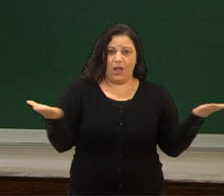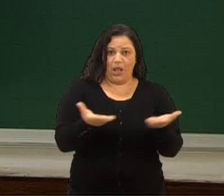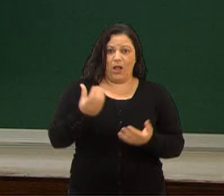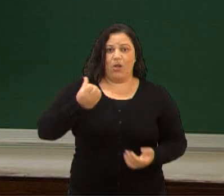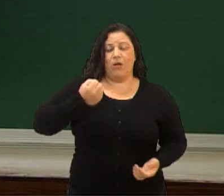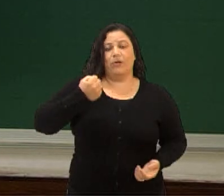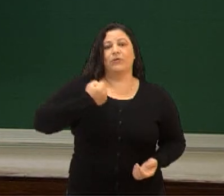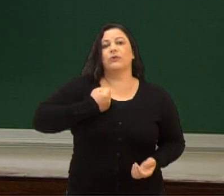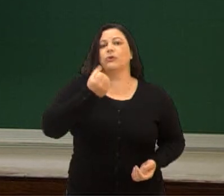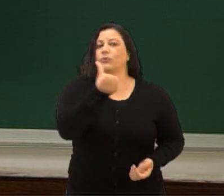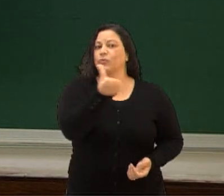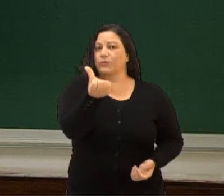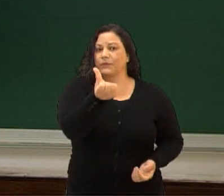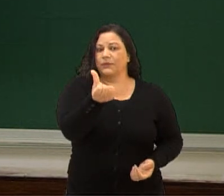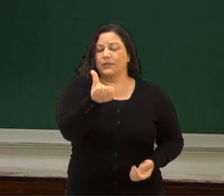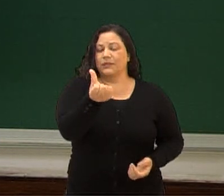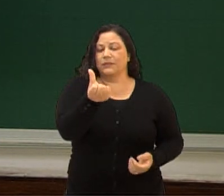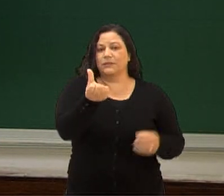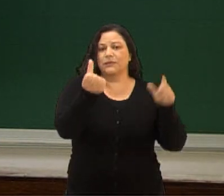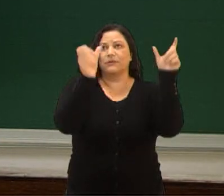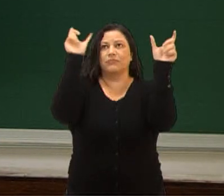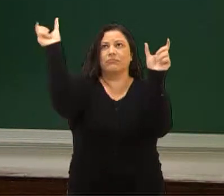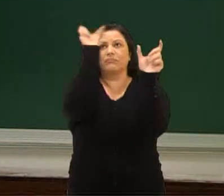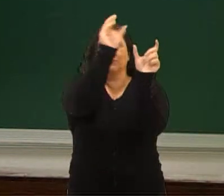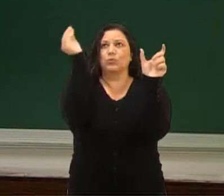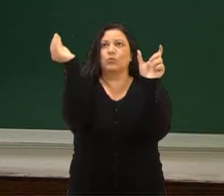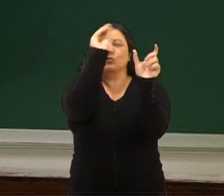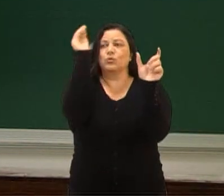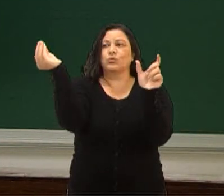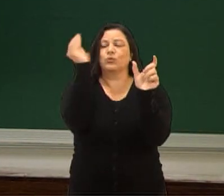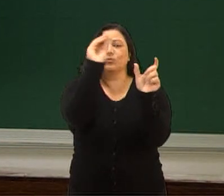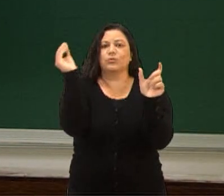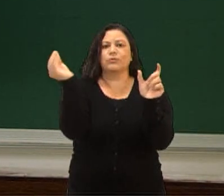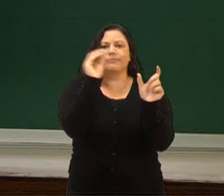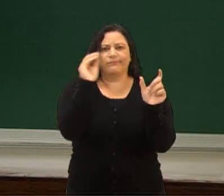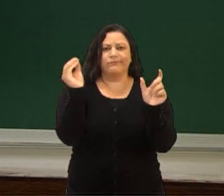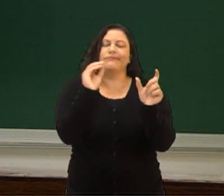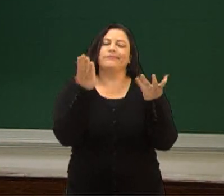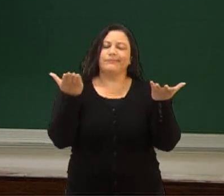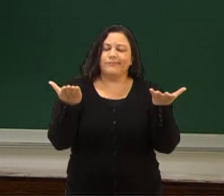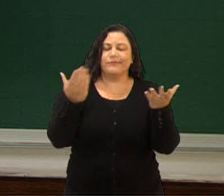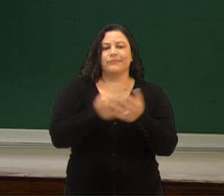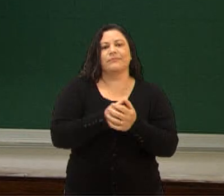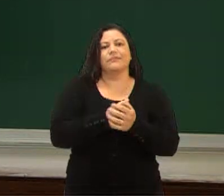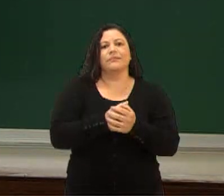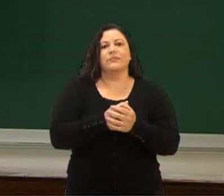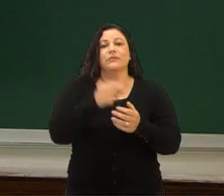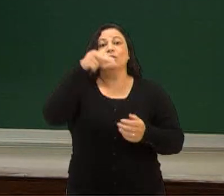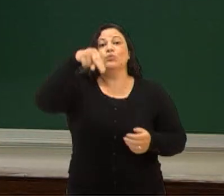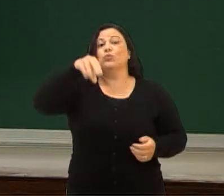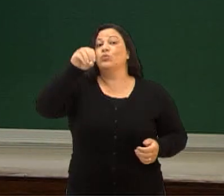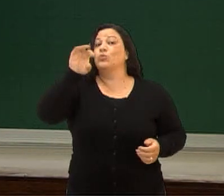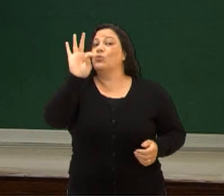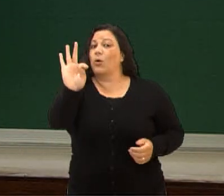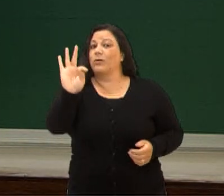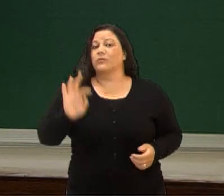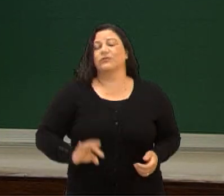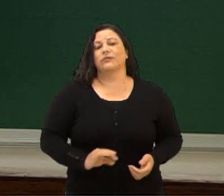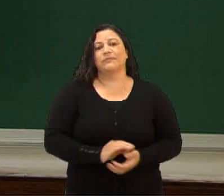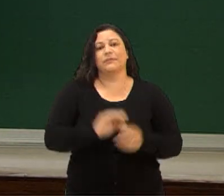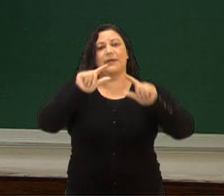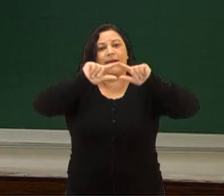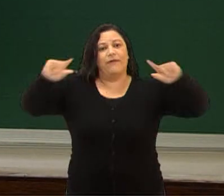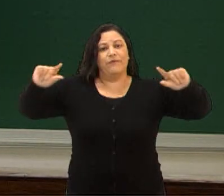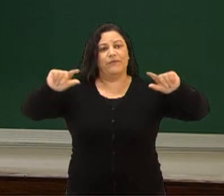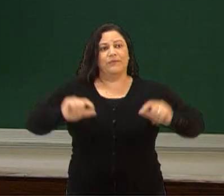6, vocês vão completar a frase, também usando o present perfect, mas agora na forma negativa. O primeiro,